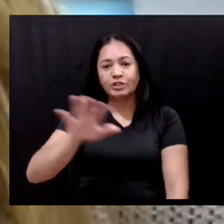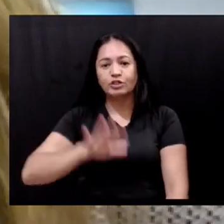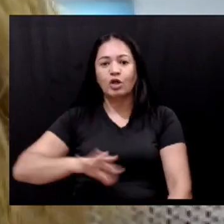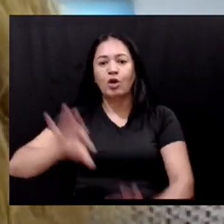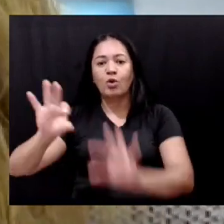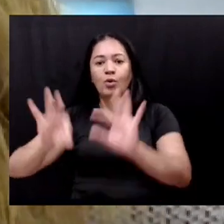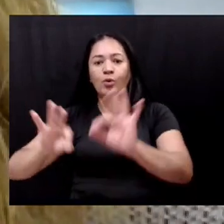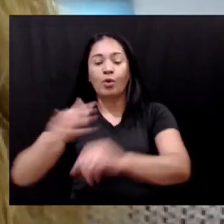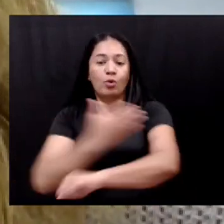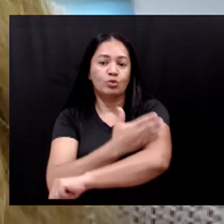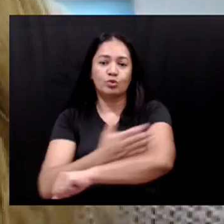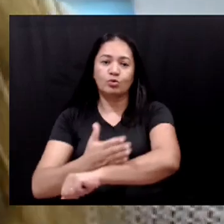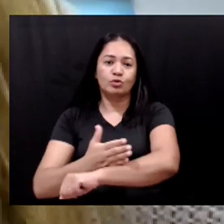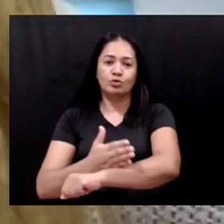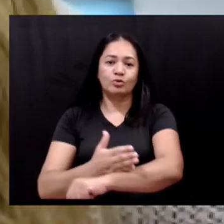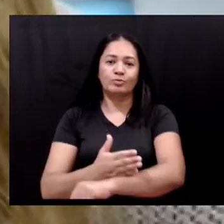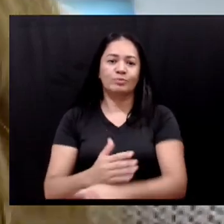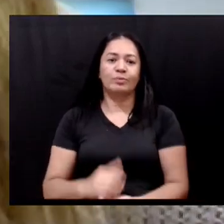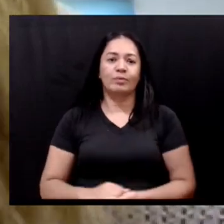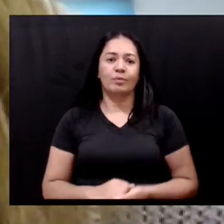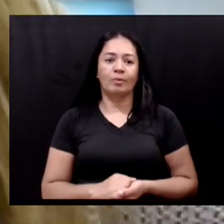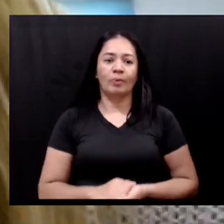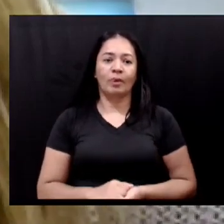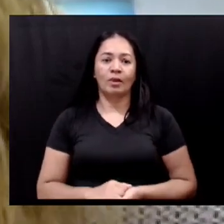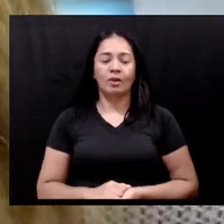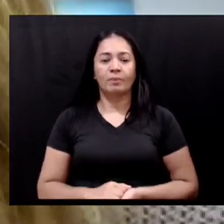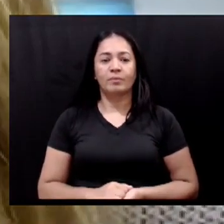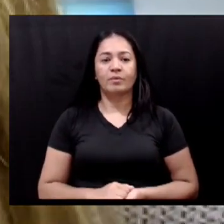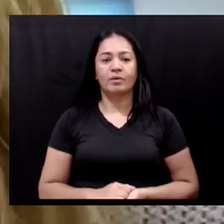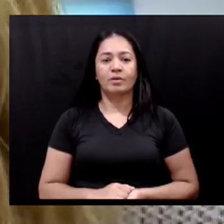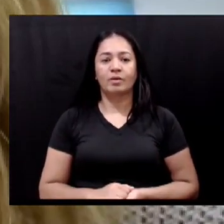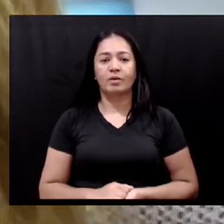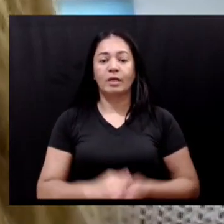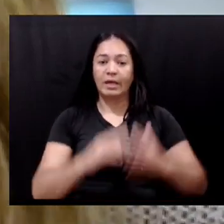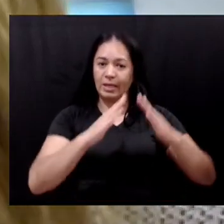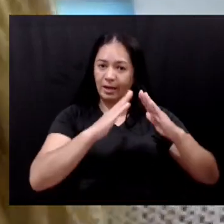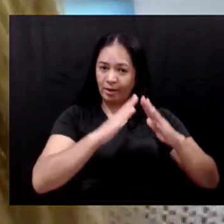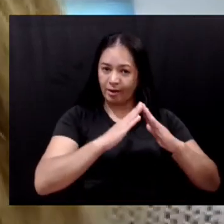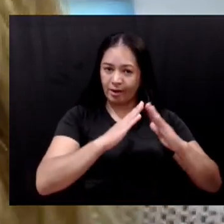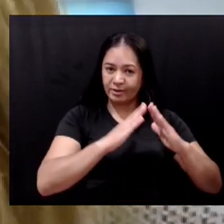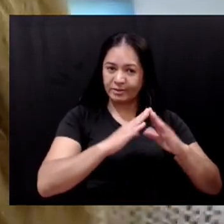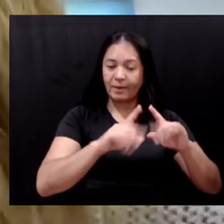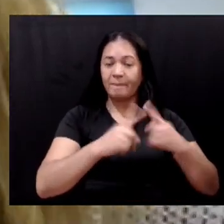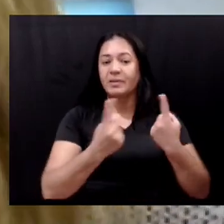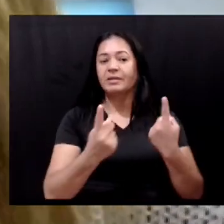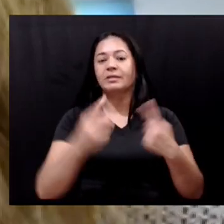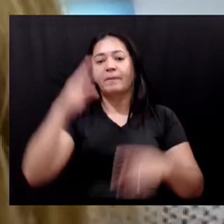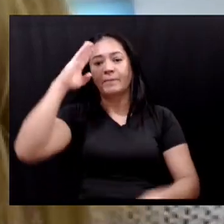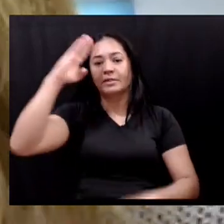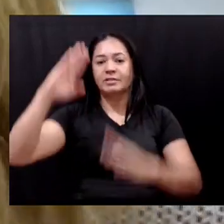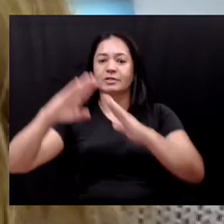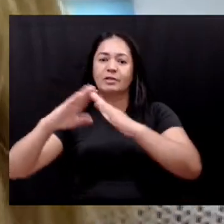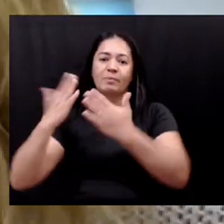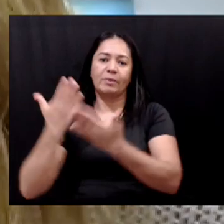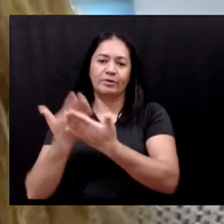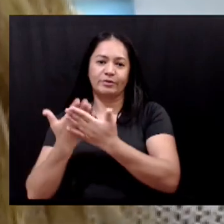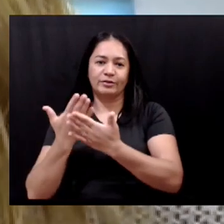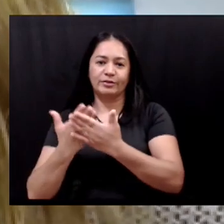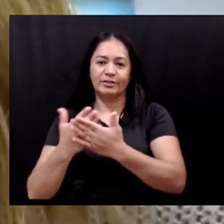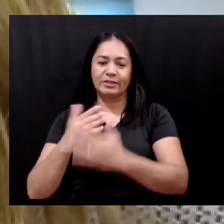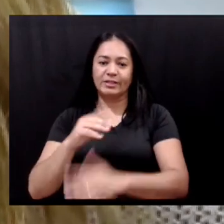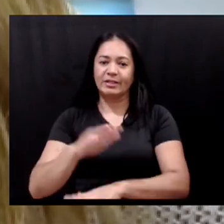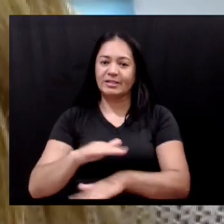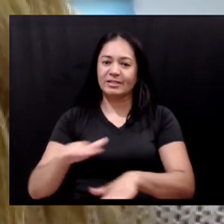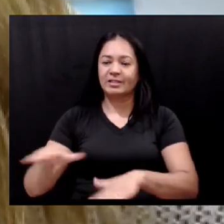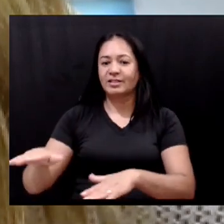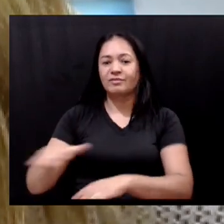tarde. Tanto em casa, né, mas principalmente na escola, onde as crianças hoje passam grande parte do dia.